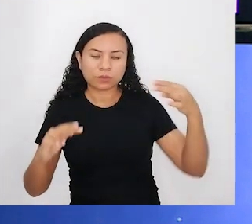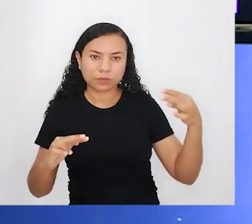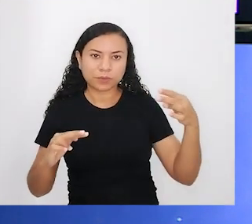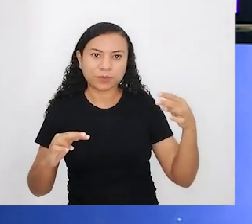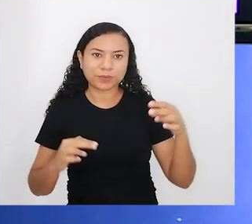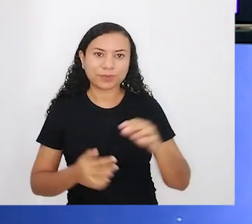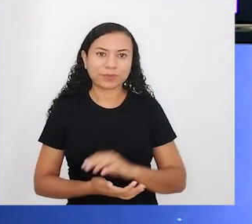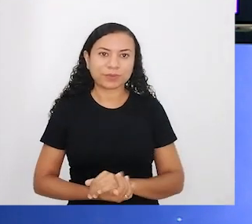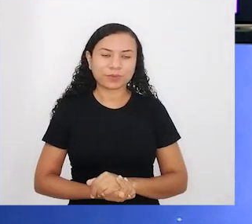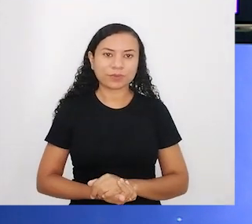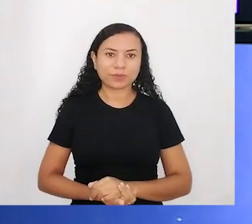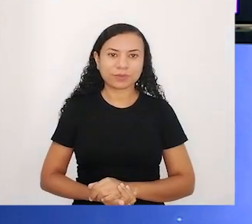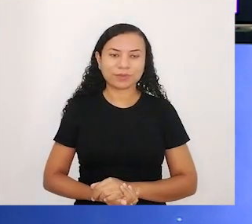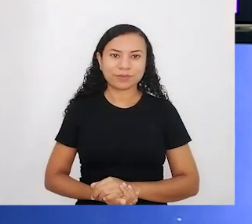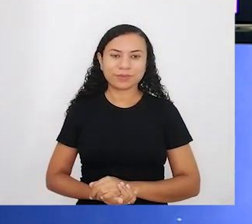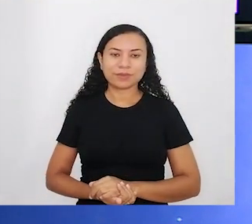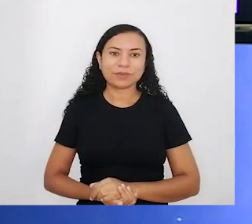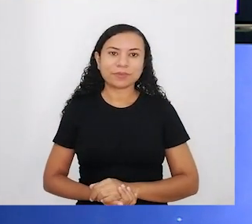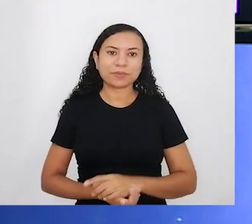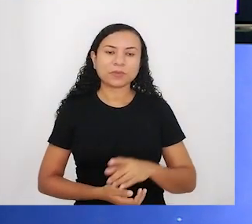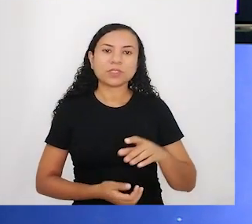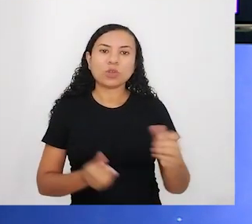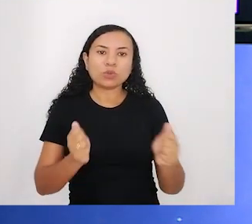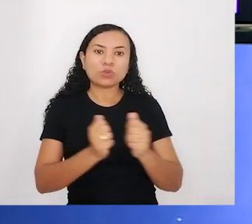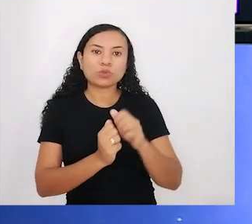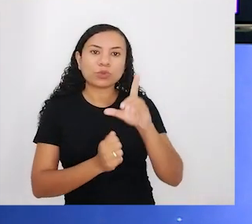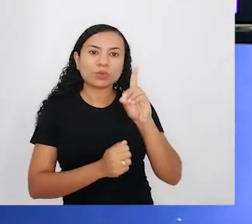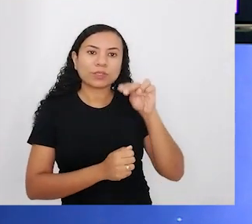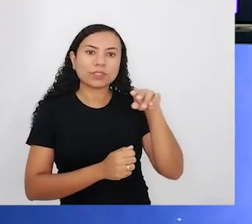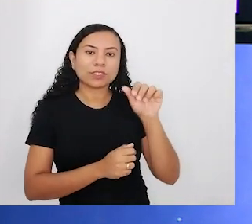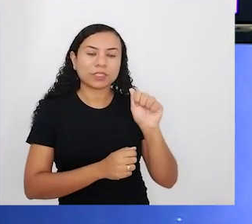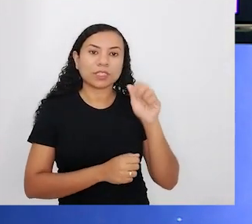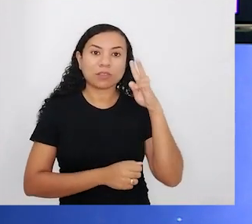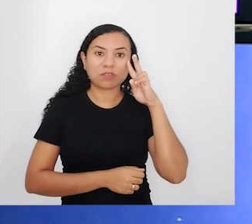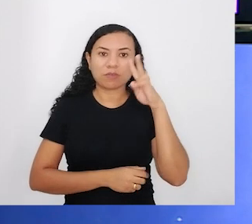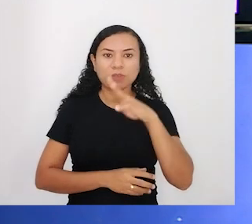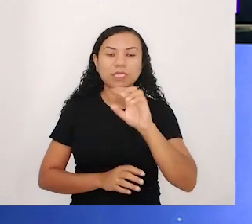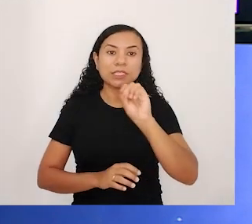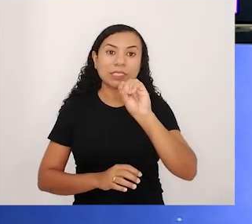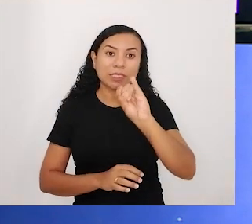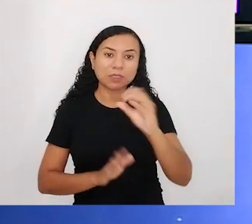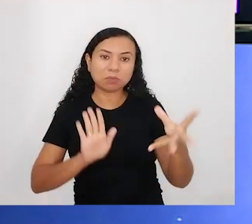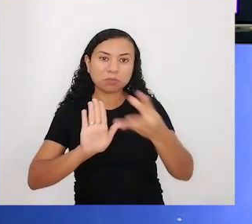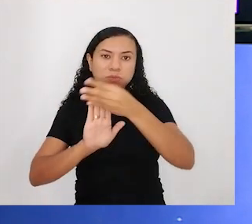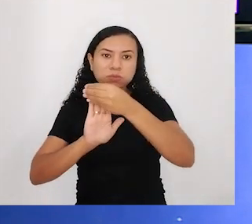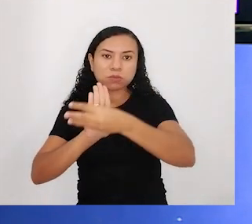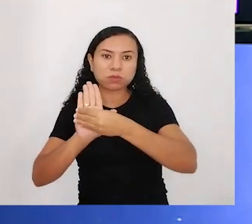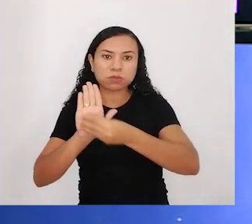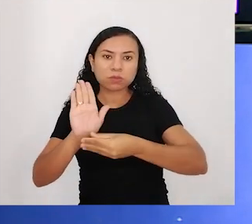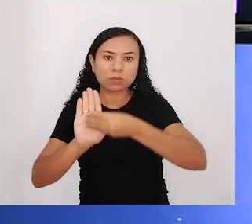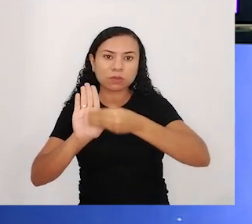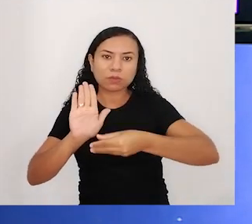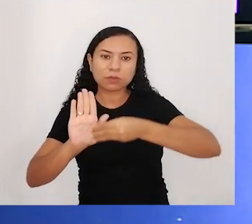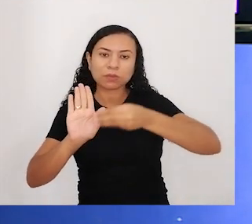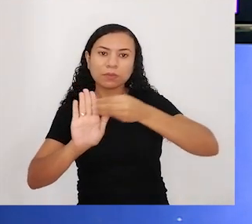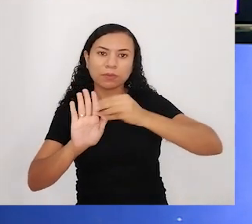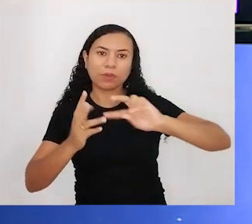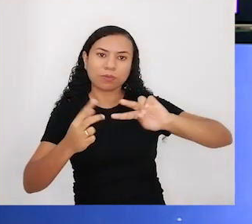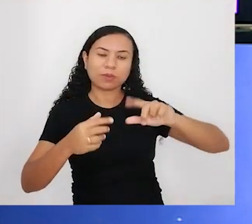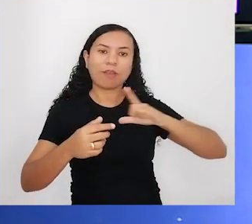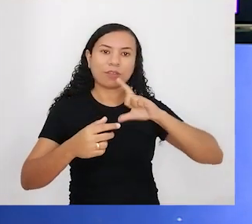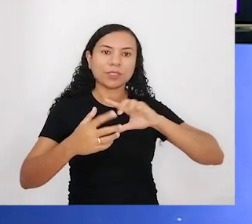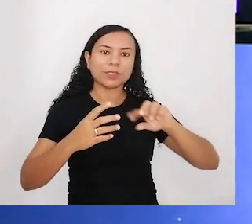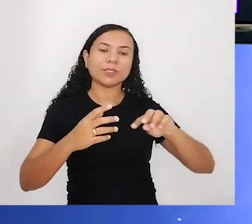incorpora o gene a essa molécula de DNA, você tem um organismo geneticamente modificado. Essa tecnologia também é conhecida como